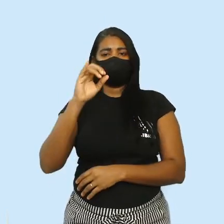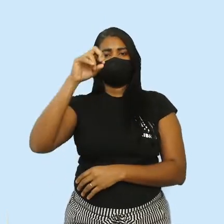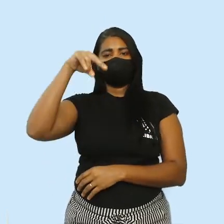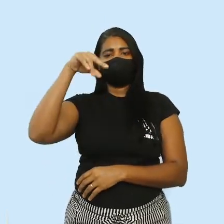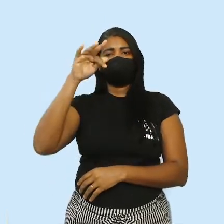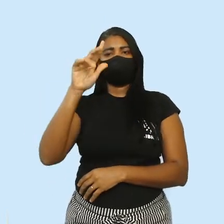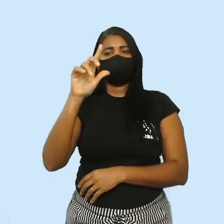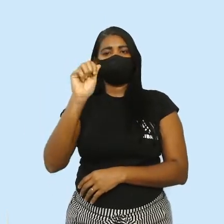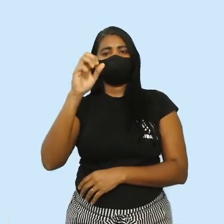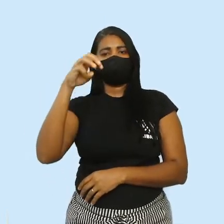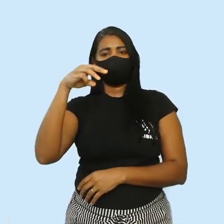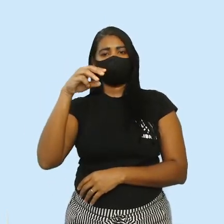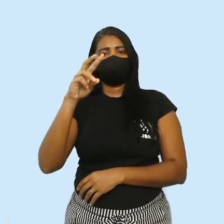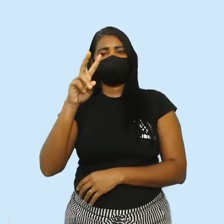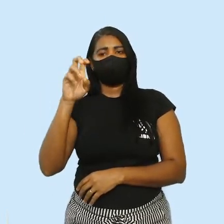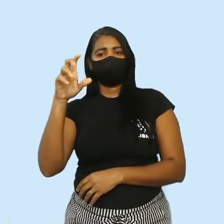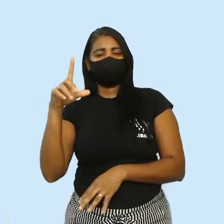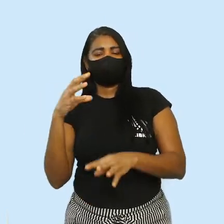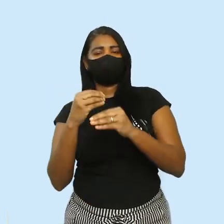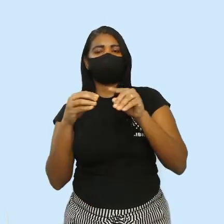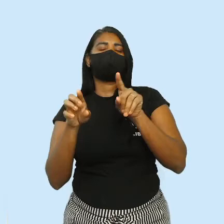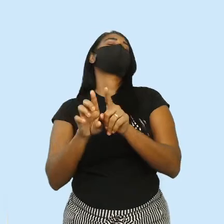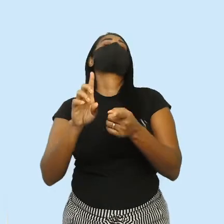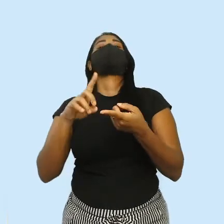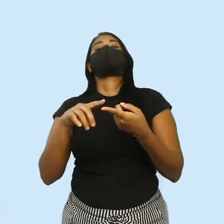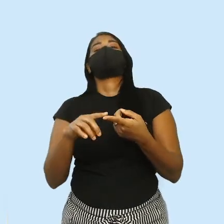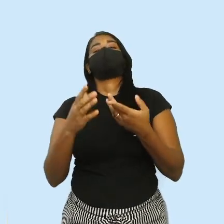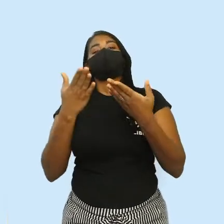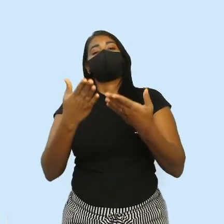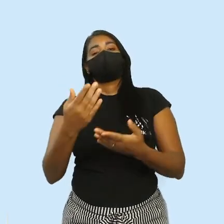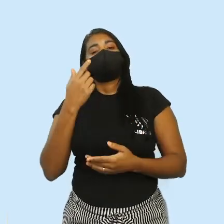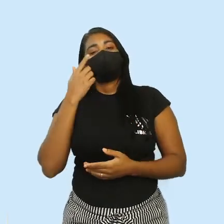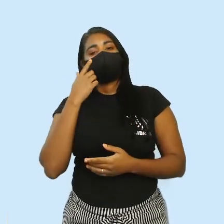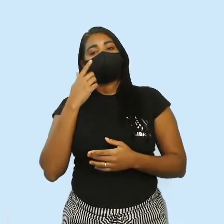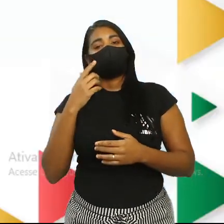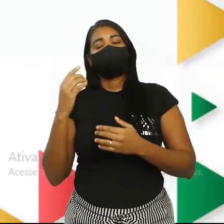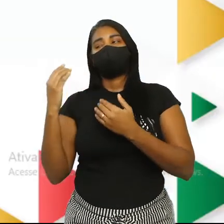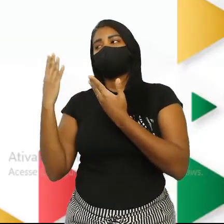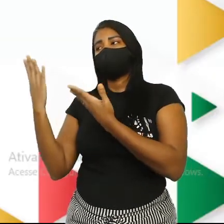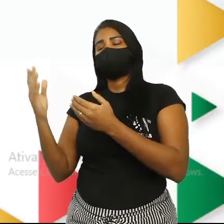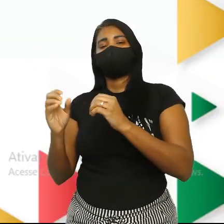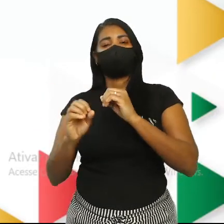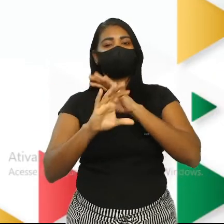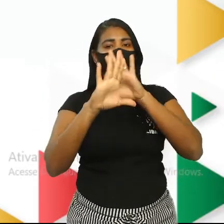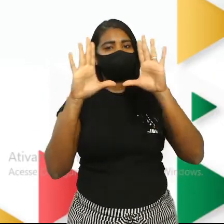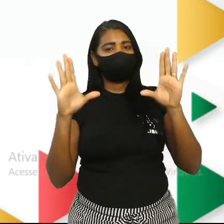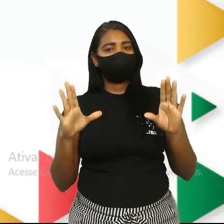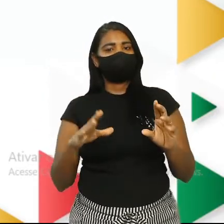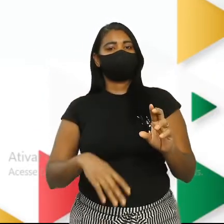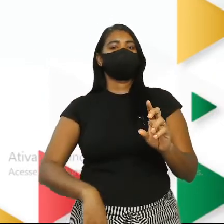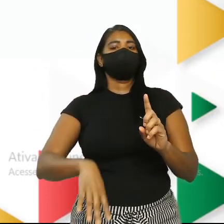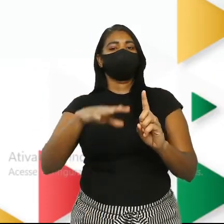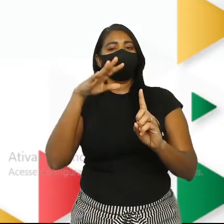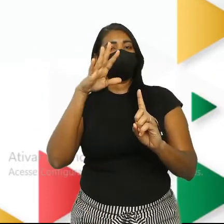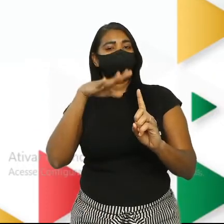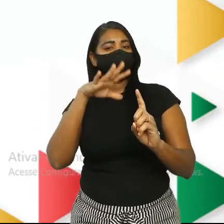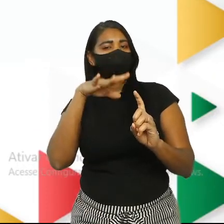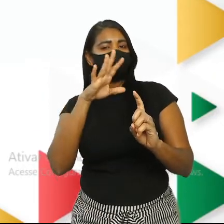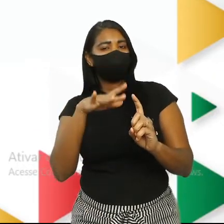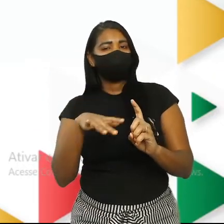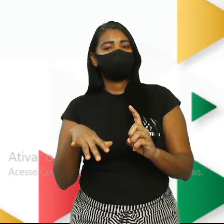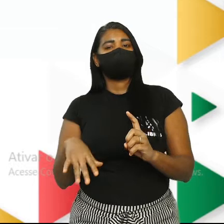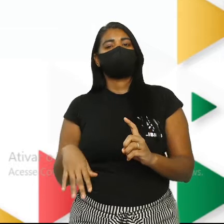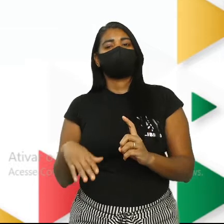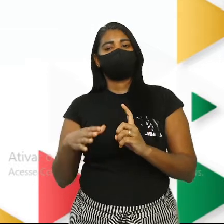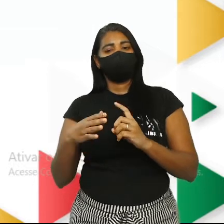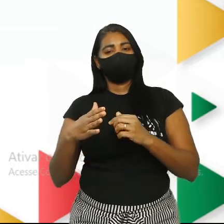espetáculo, também direção de Pierre Santana. E aí nessa imagem você vê claramente essa influência do digital. E aí você vê,